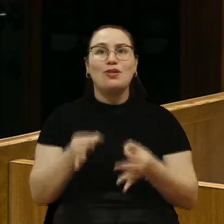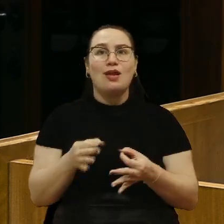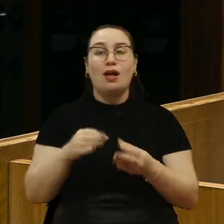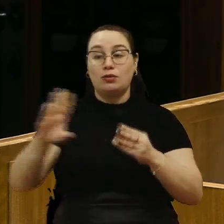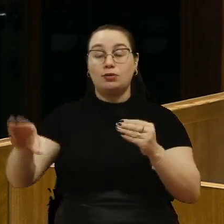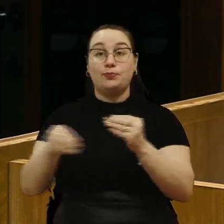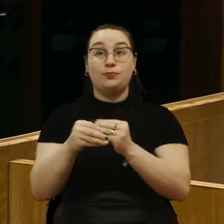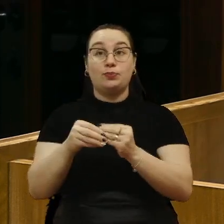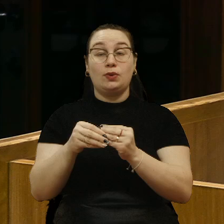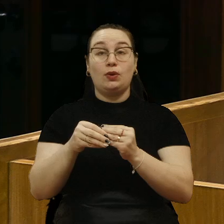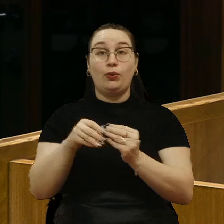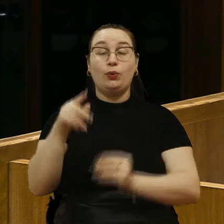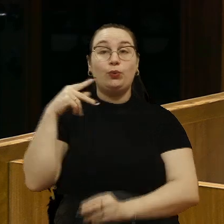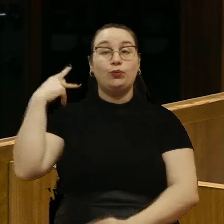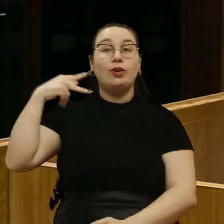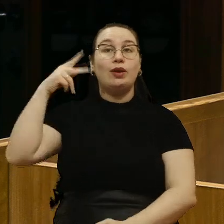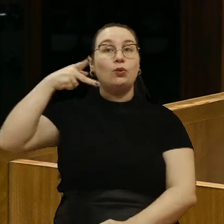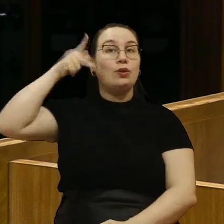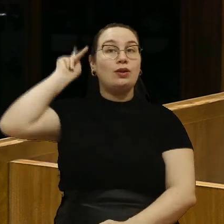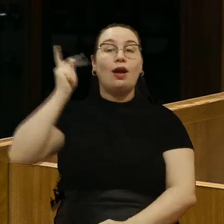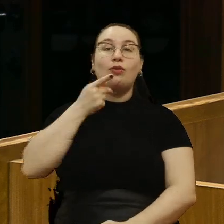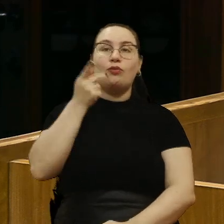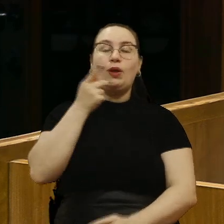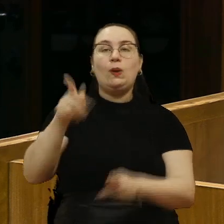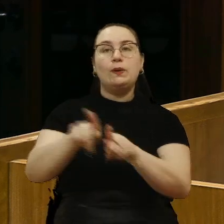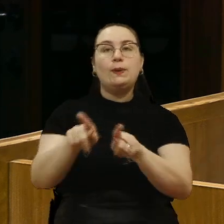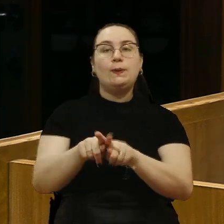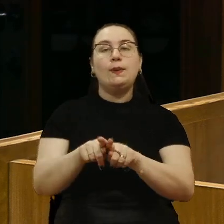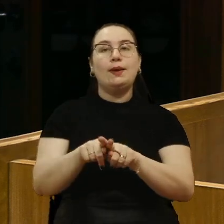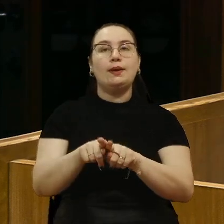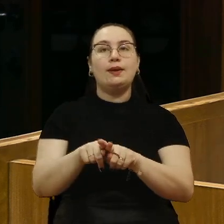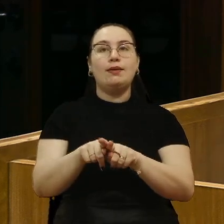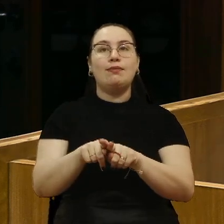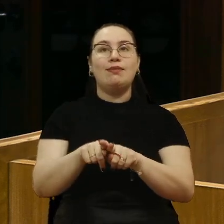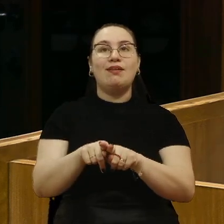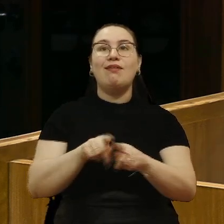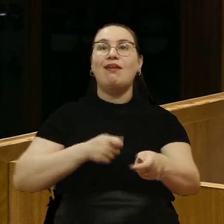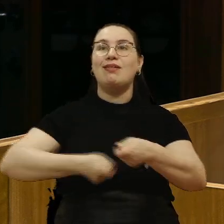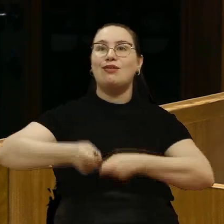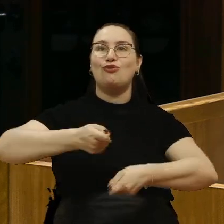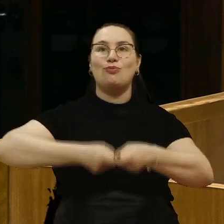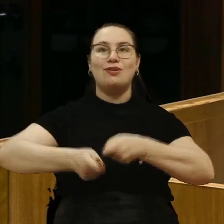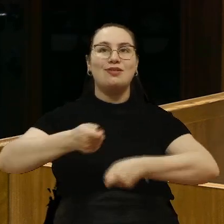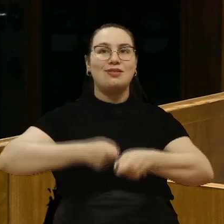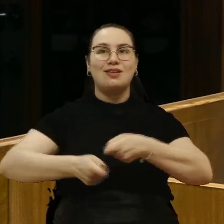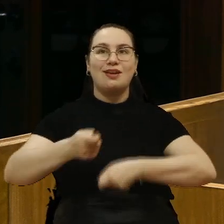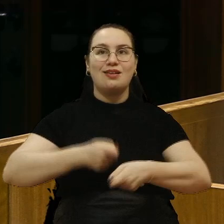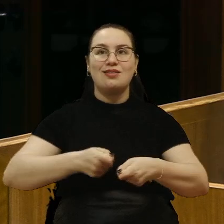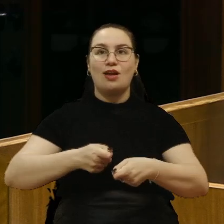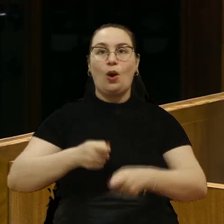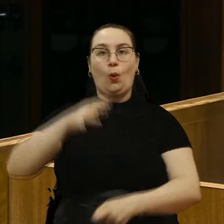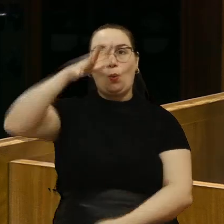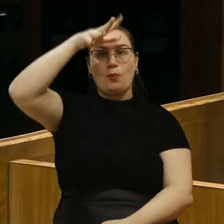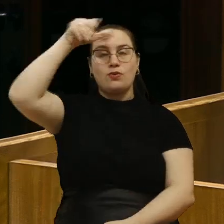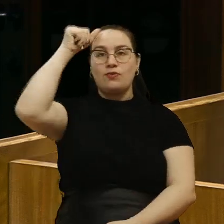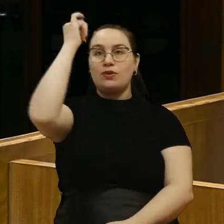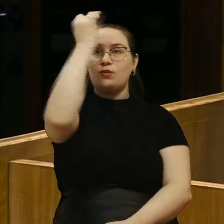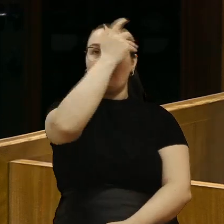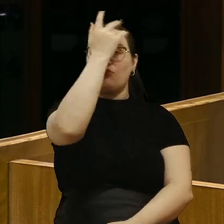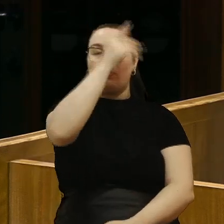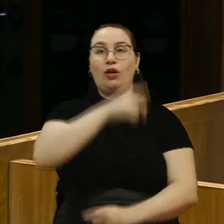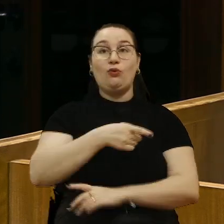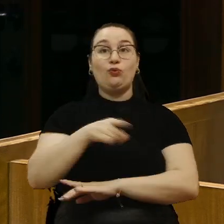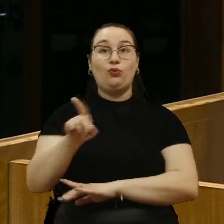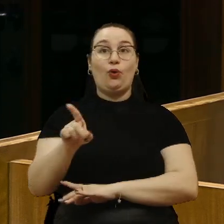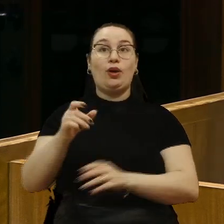aquilo que o vereador Iago falou, que é muito dessa administração, né? O prefeito Adiló foi ontem